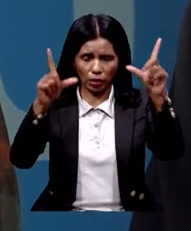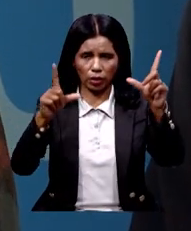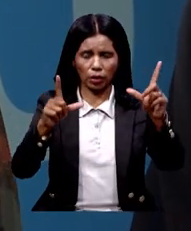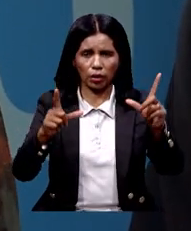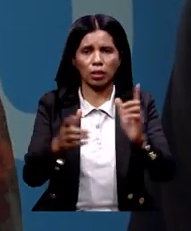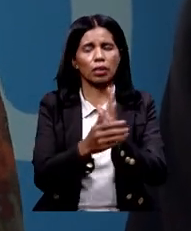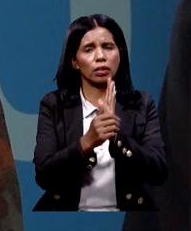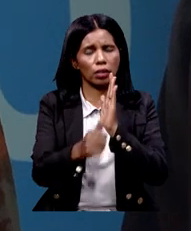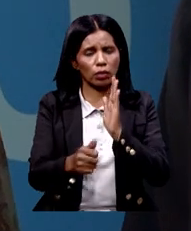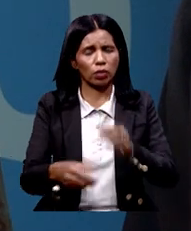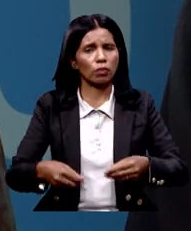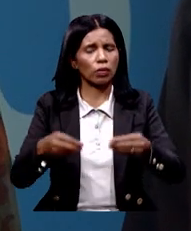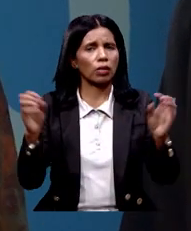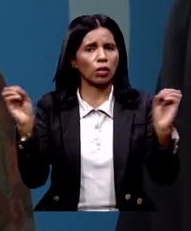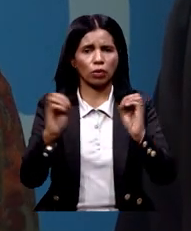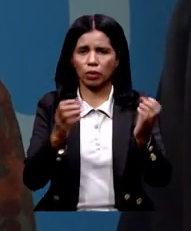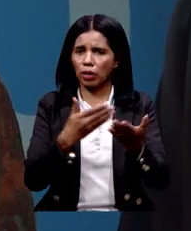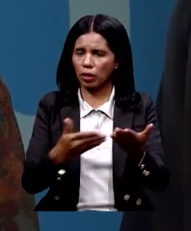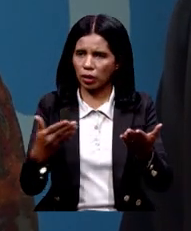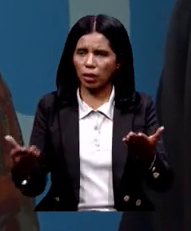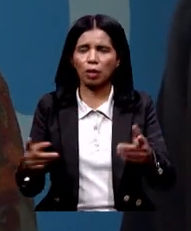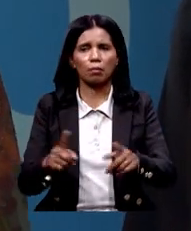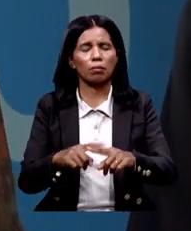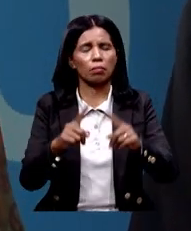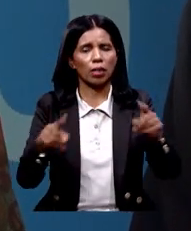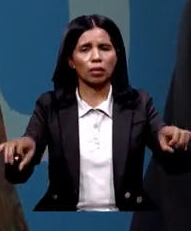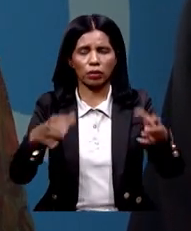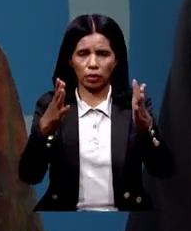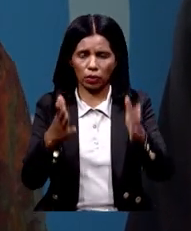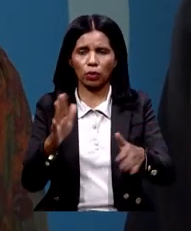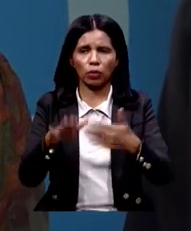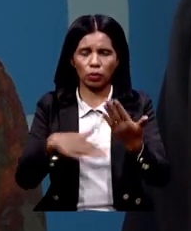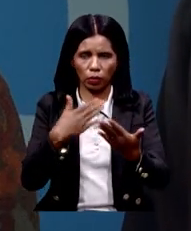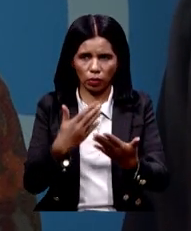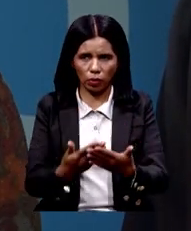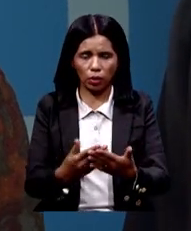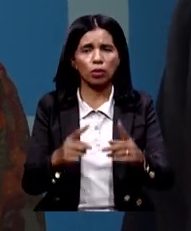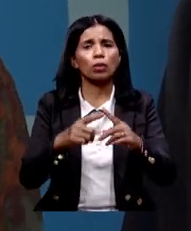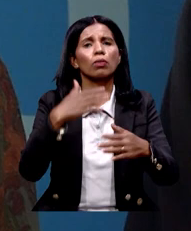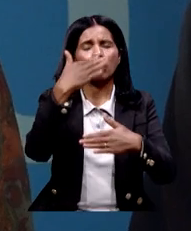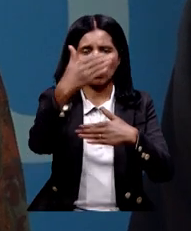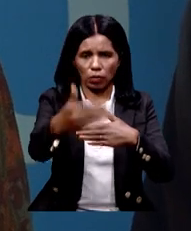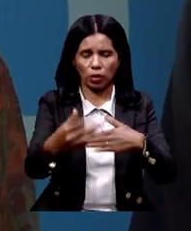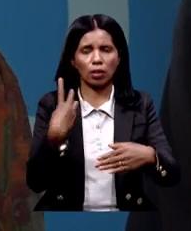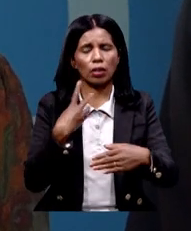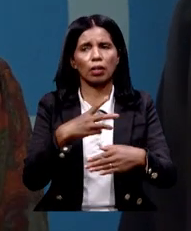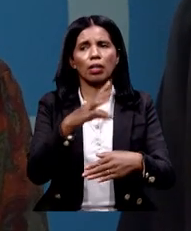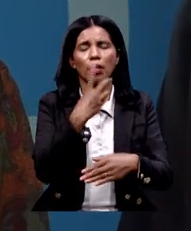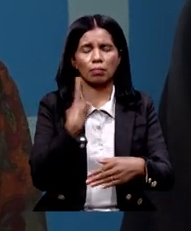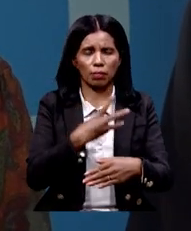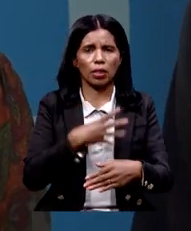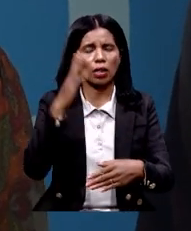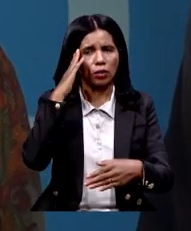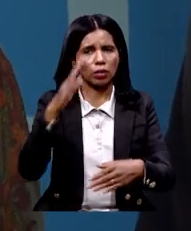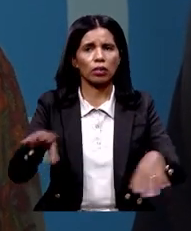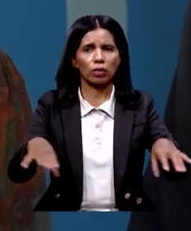Kapasidade nebe fo laos det equipamentos mai be ba recurso humano soto nebe ba oing ami WFP hanoin atau